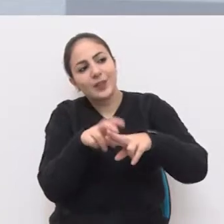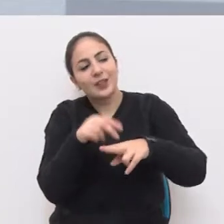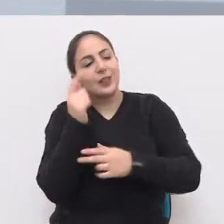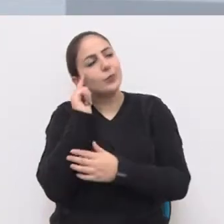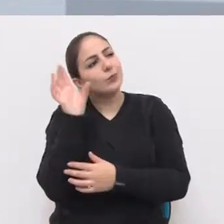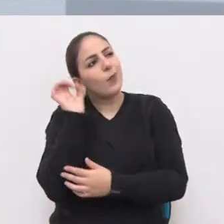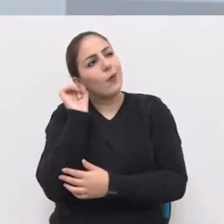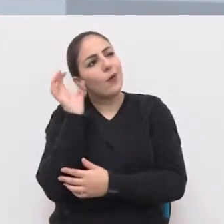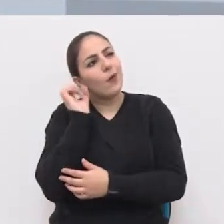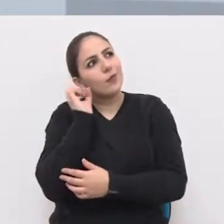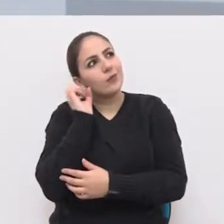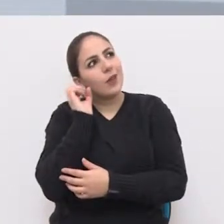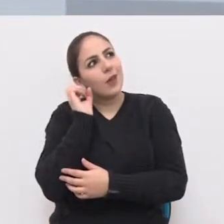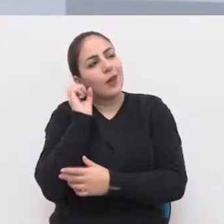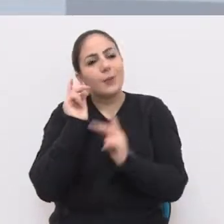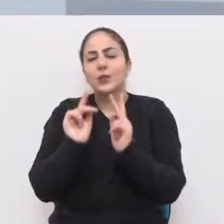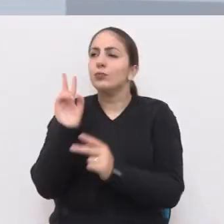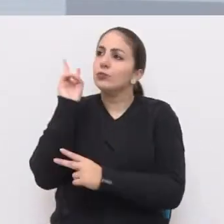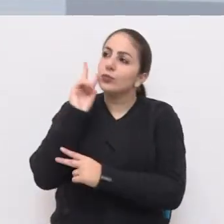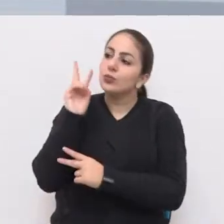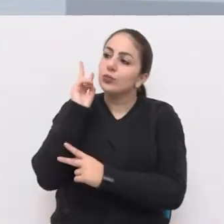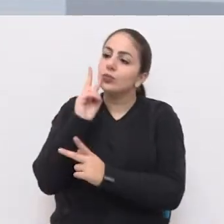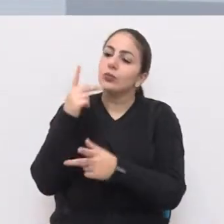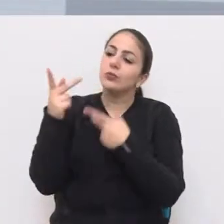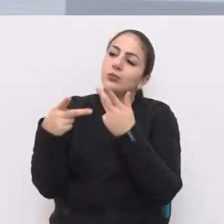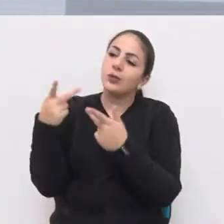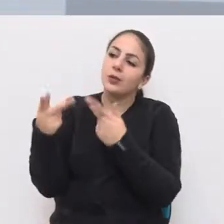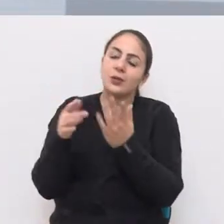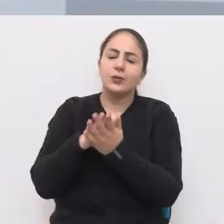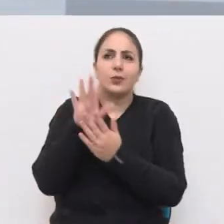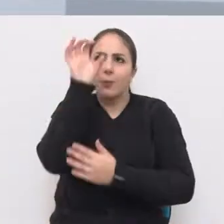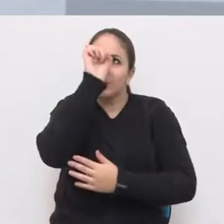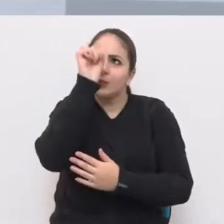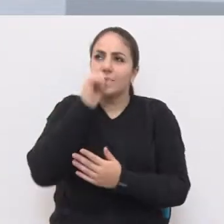de vida, você vê um aprendizado.